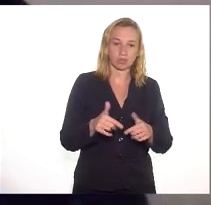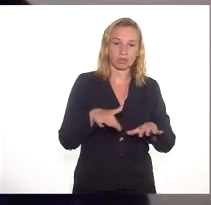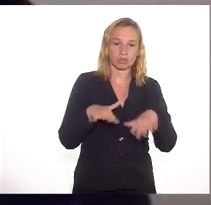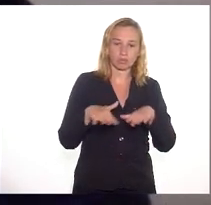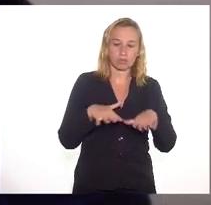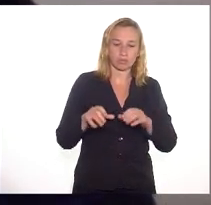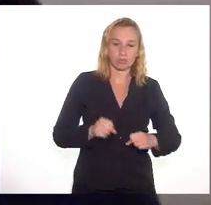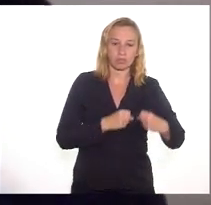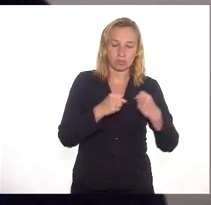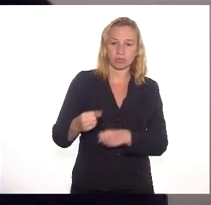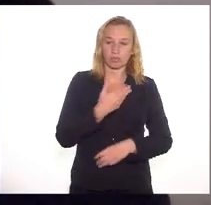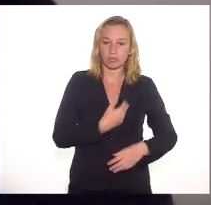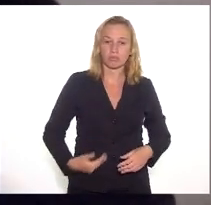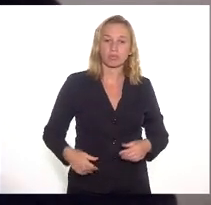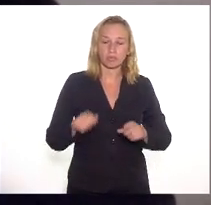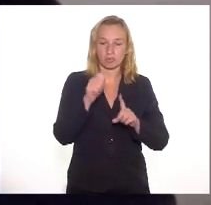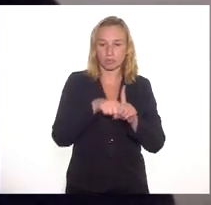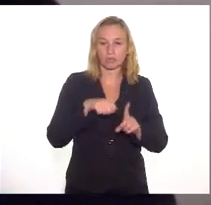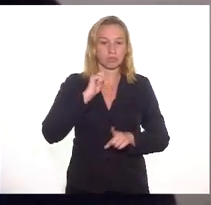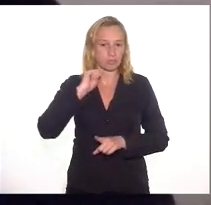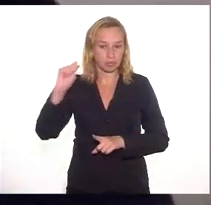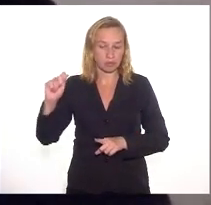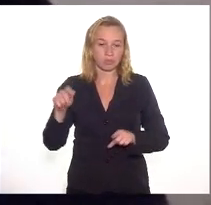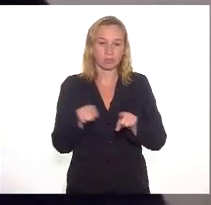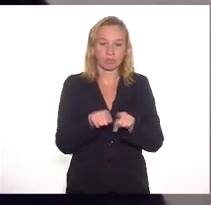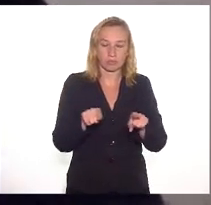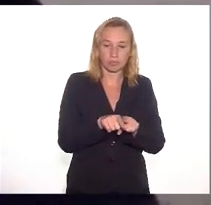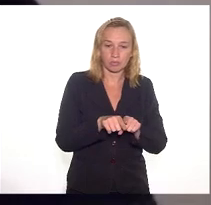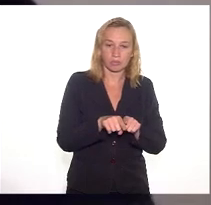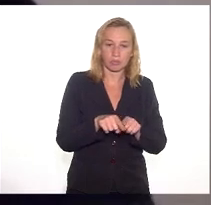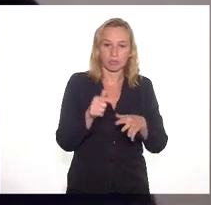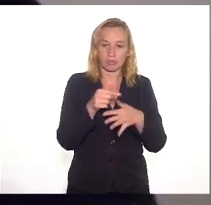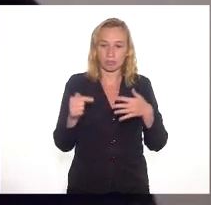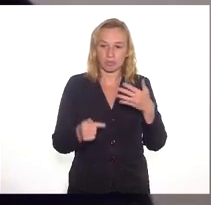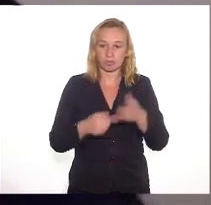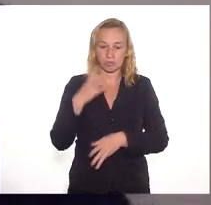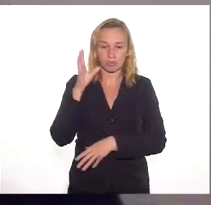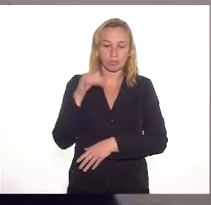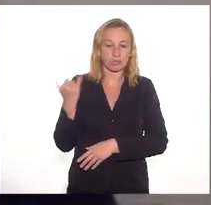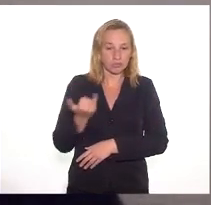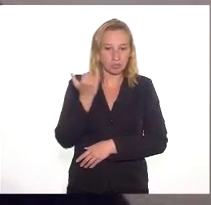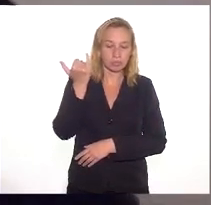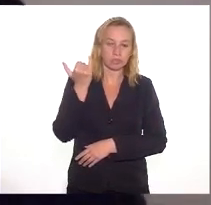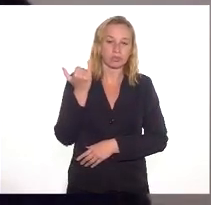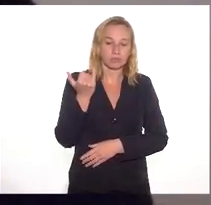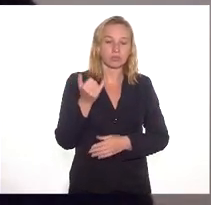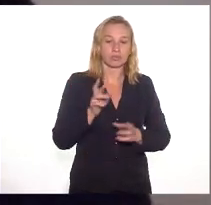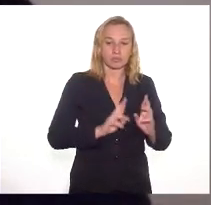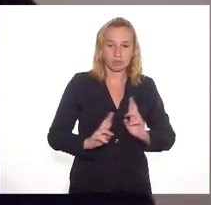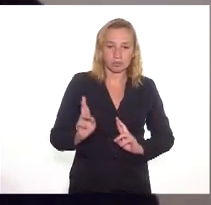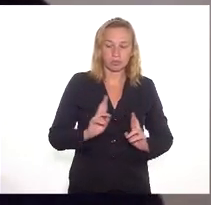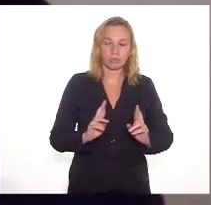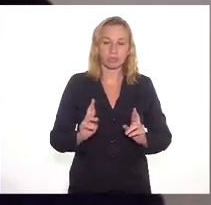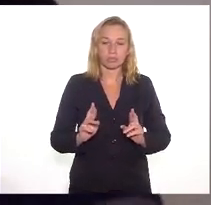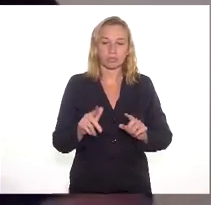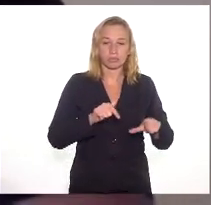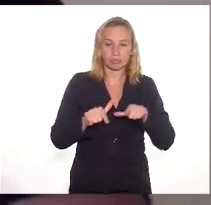público nesse mês de abril. Inclusive, traz aspectos interessantes associando ao trabalho